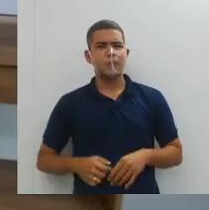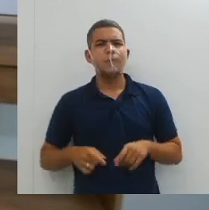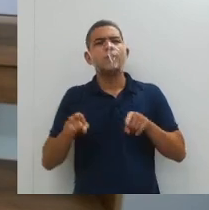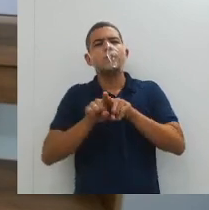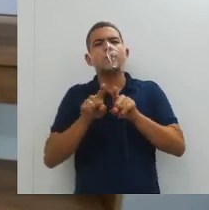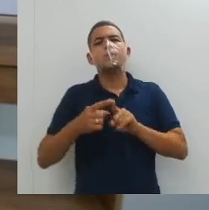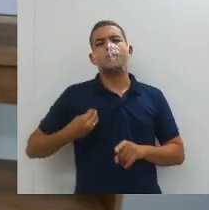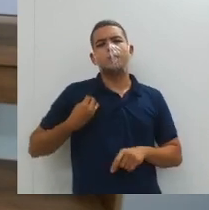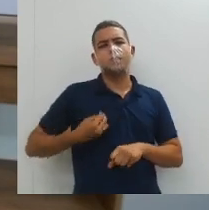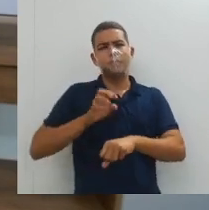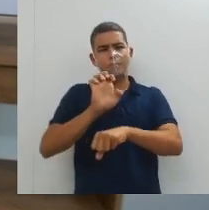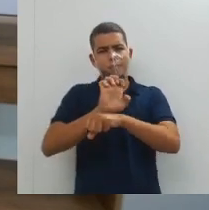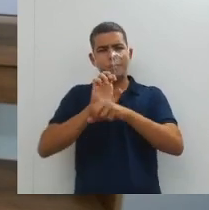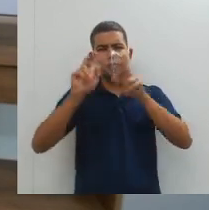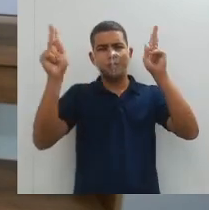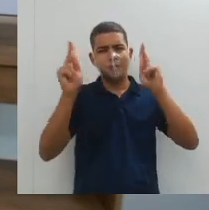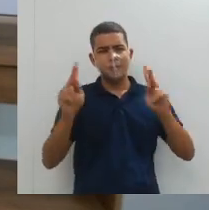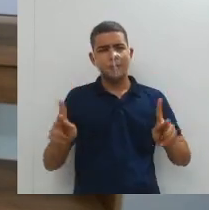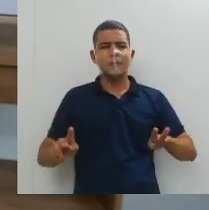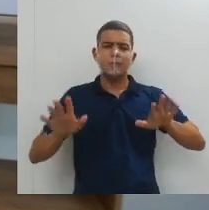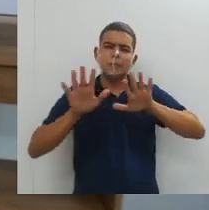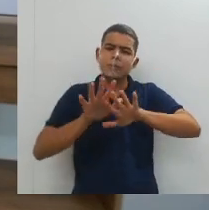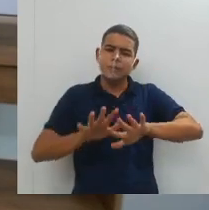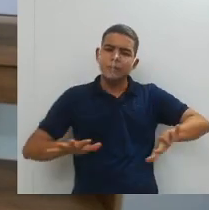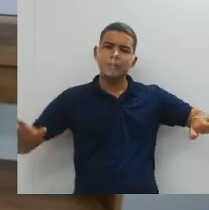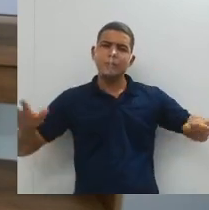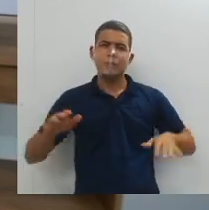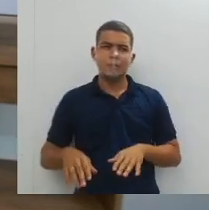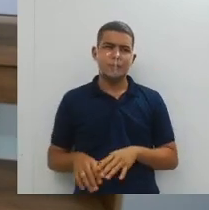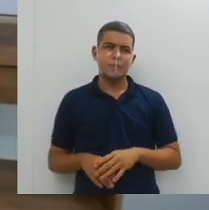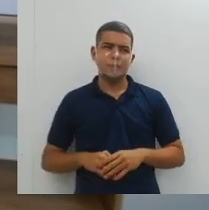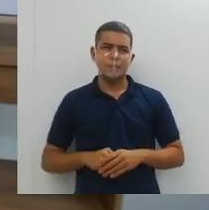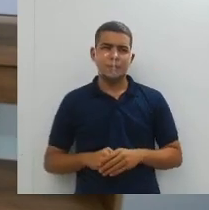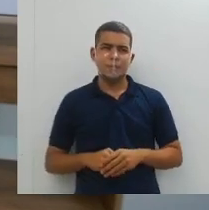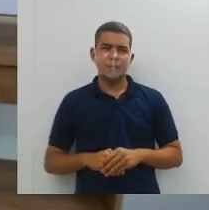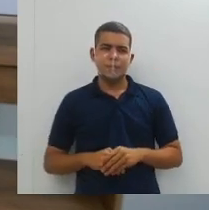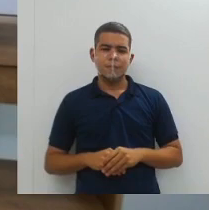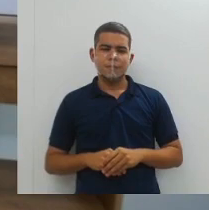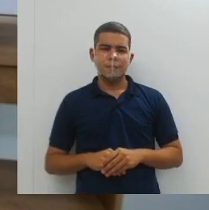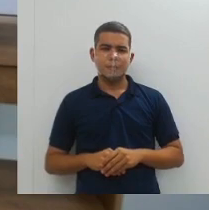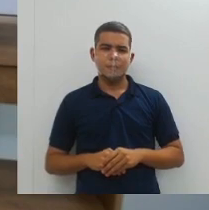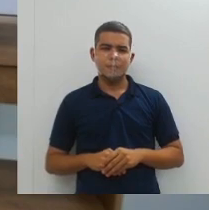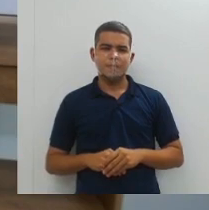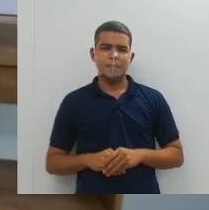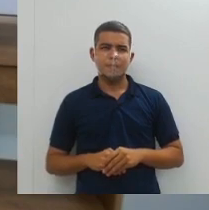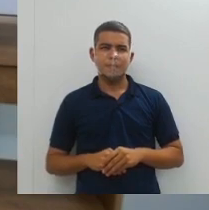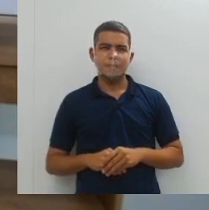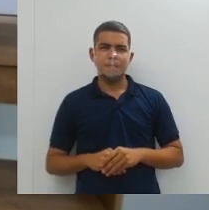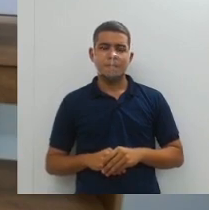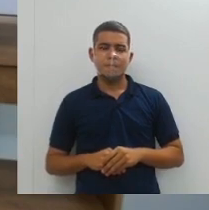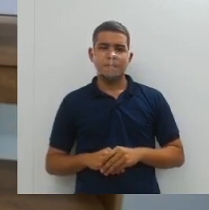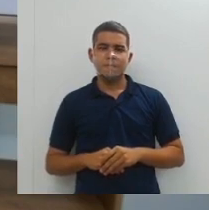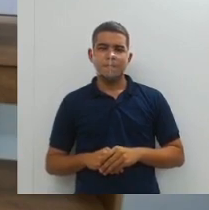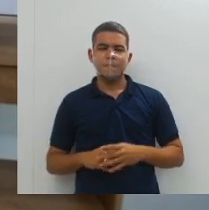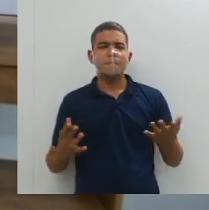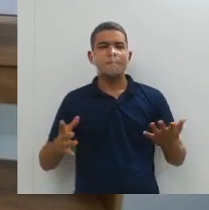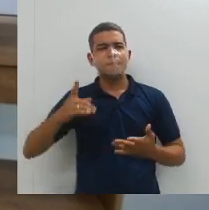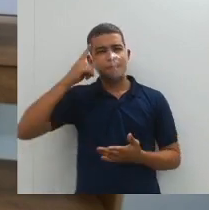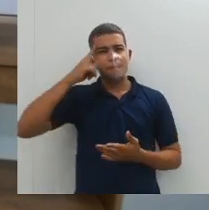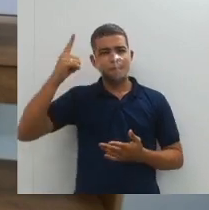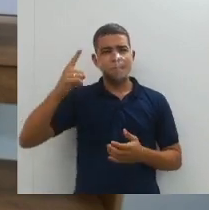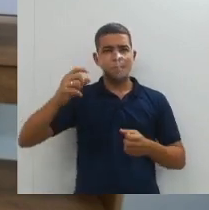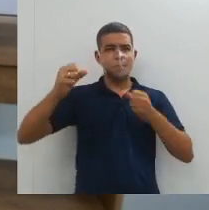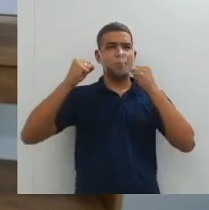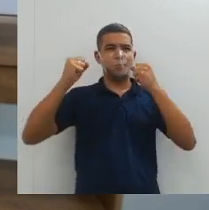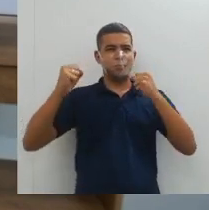seguros. E viviam sempre em estado de paz e de harmonia. Então, a ideia de